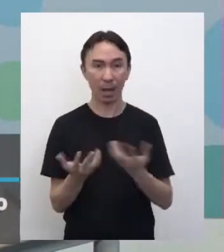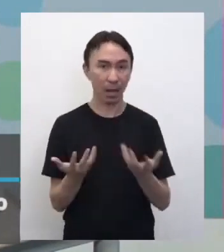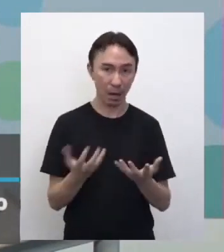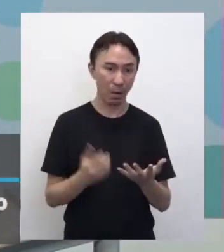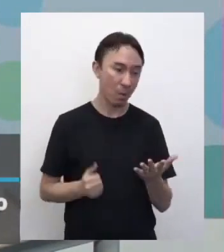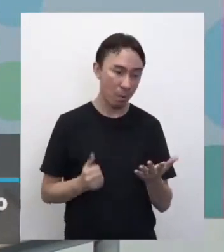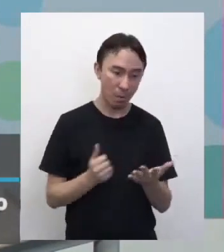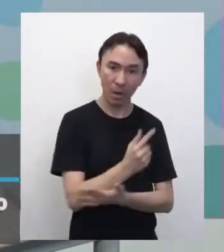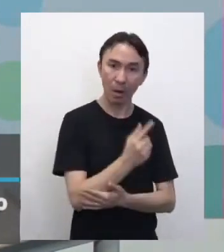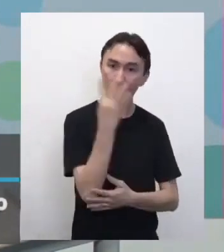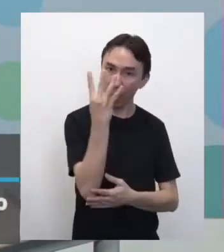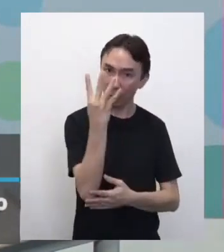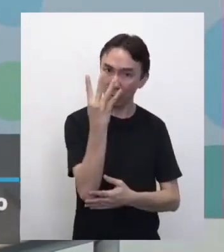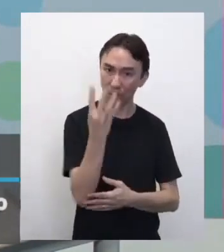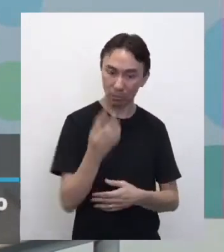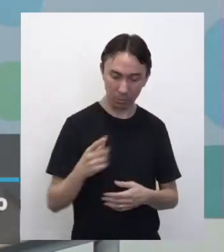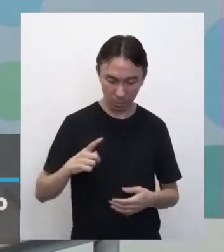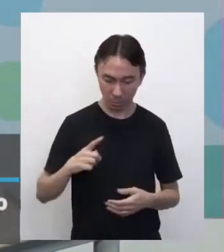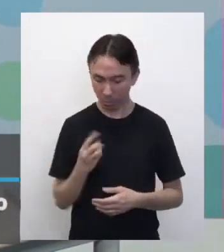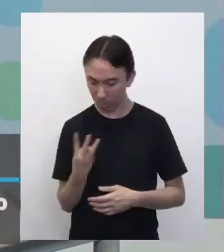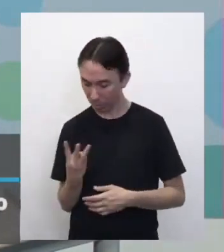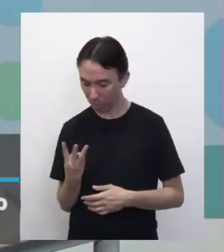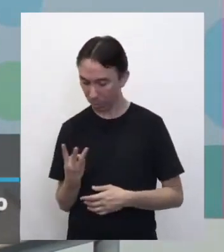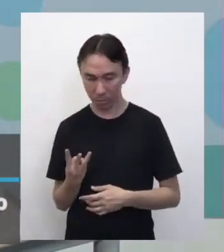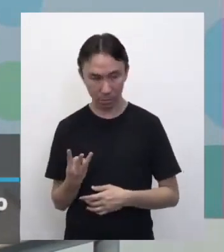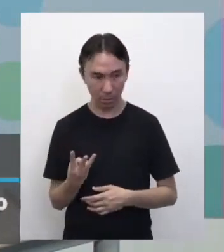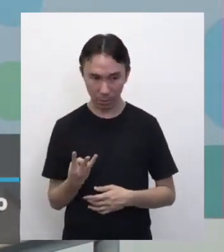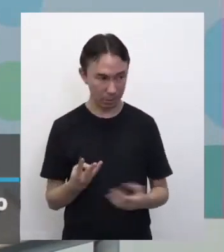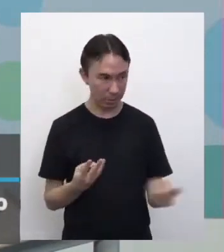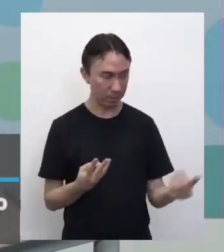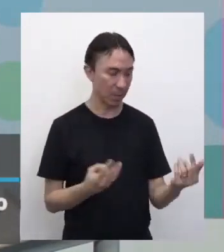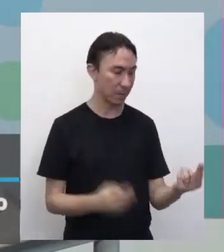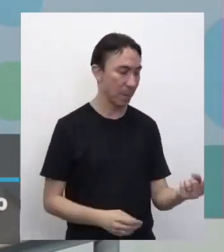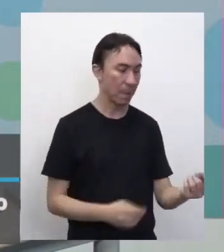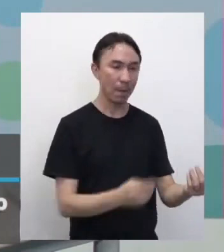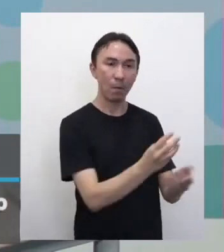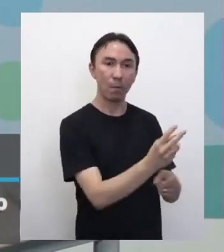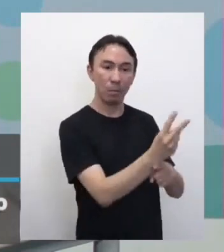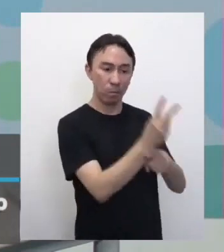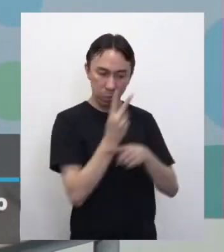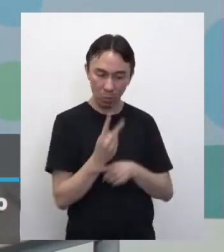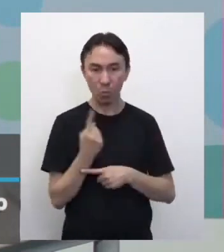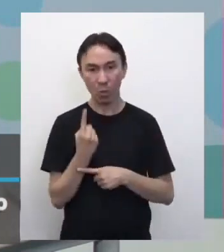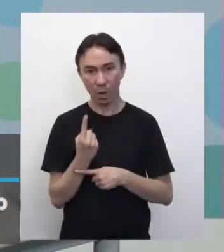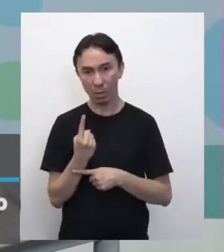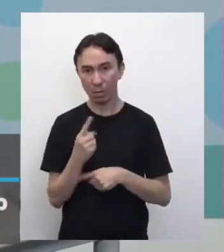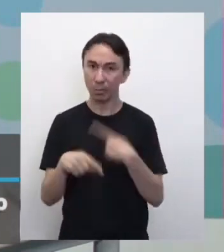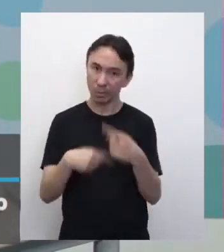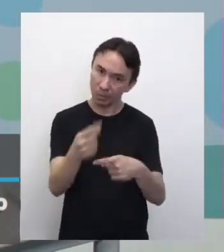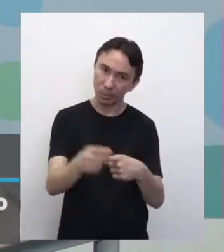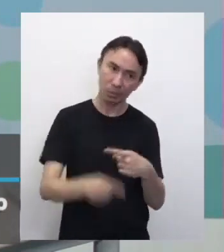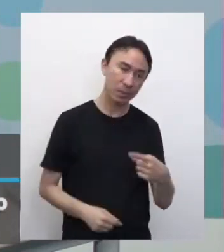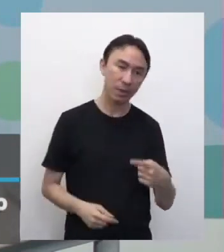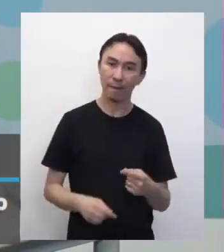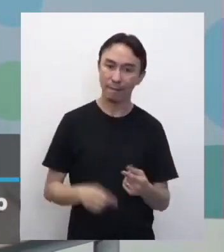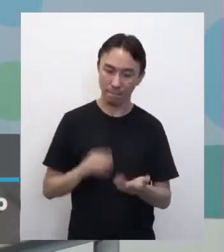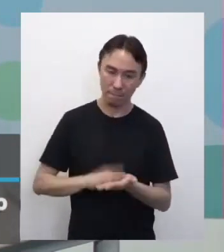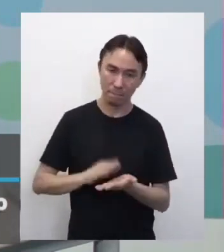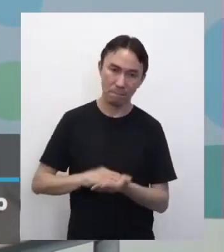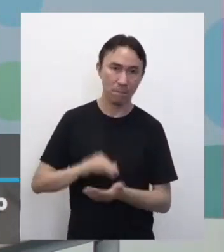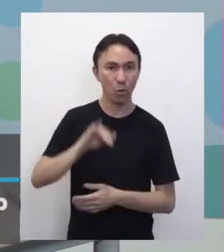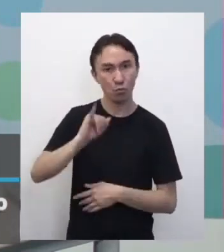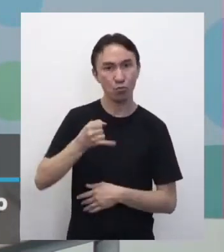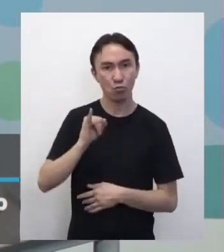3, eu tomo uma emprestada aí do cambista e ele, claro, vai me cobrar juros por isso. Mais para frente a gente